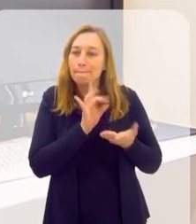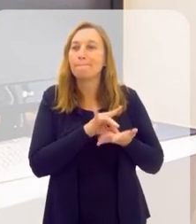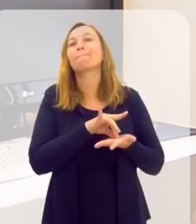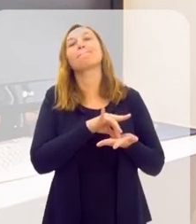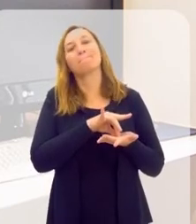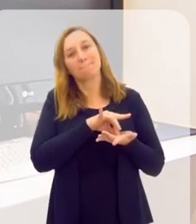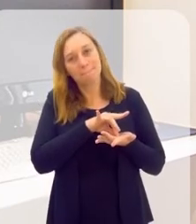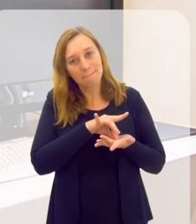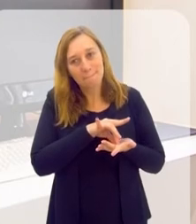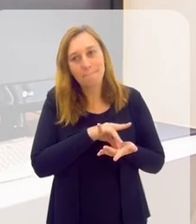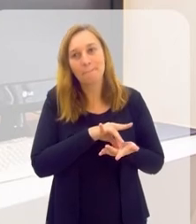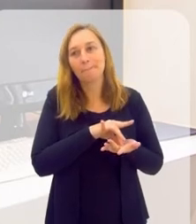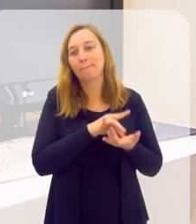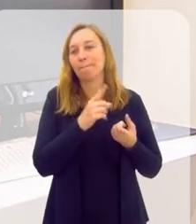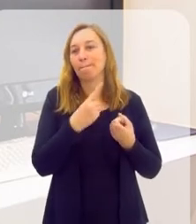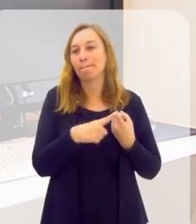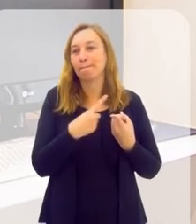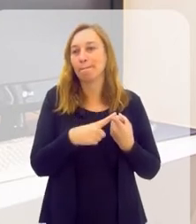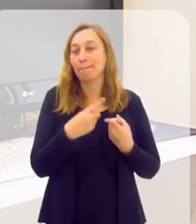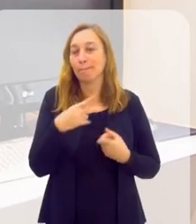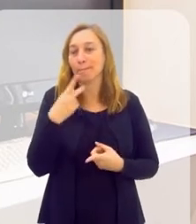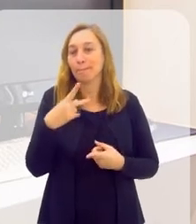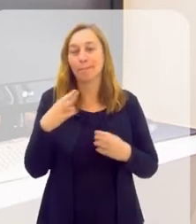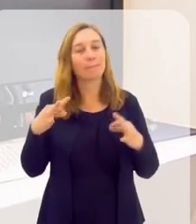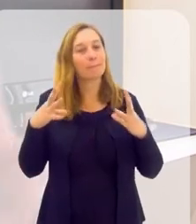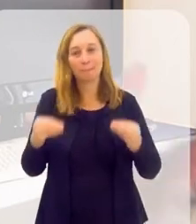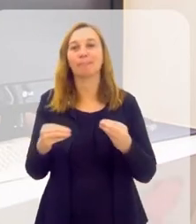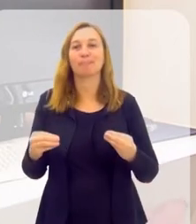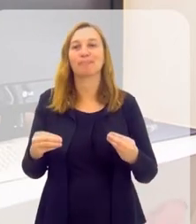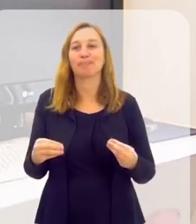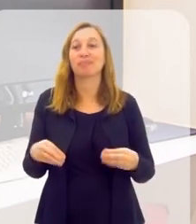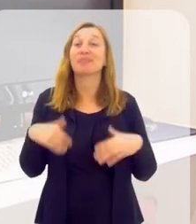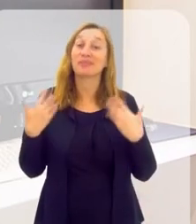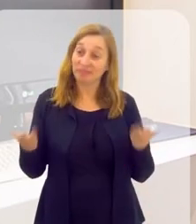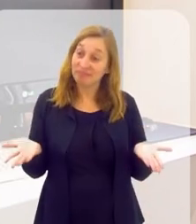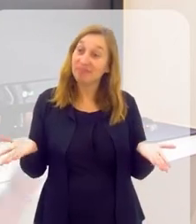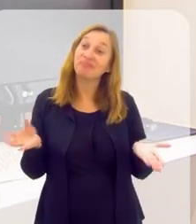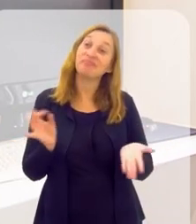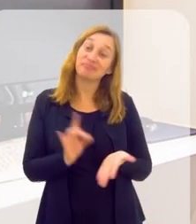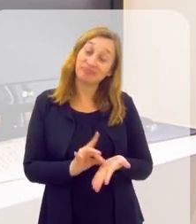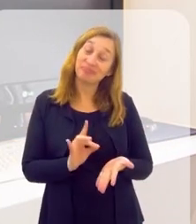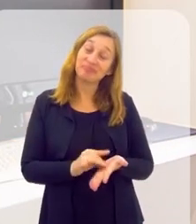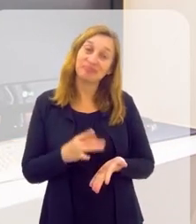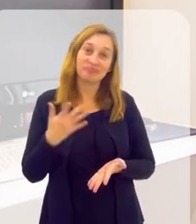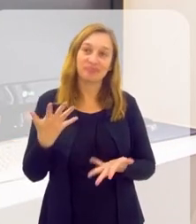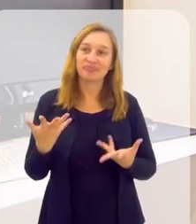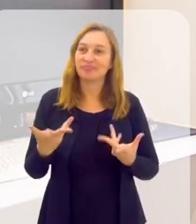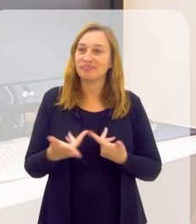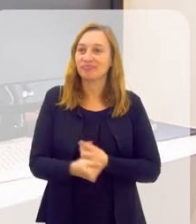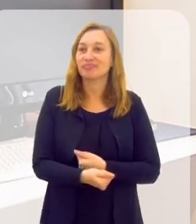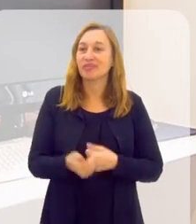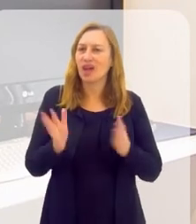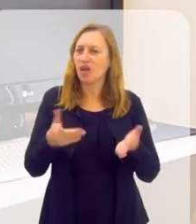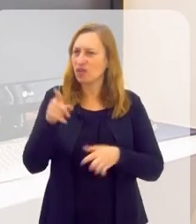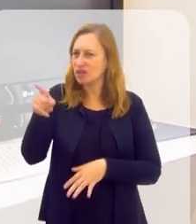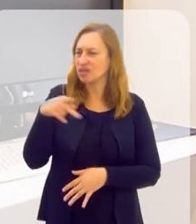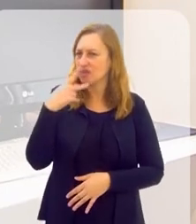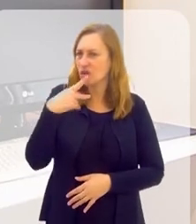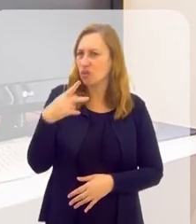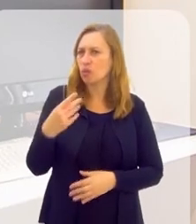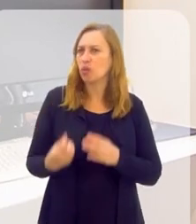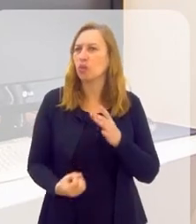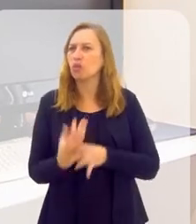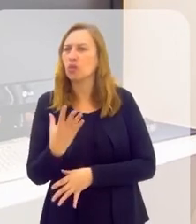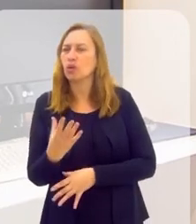mais verdadeiro, porque ele fala de todo mundo. Então, realmente é uma delícia. Agora, você